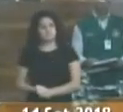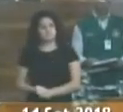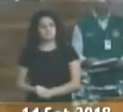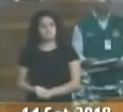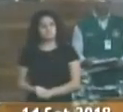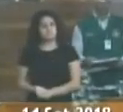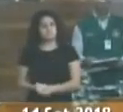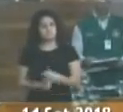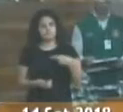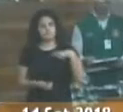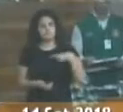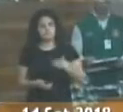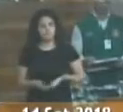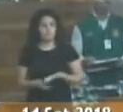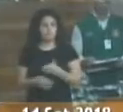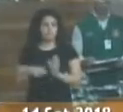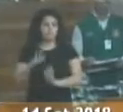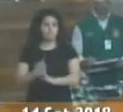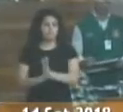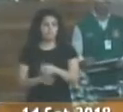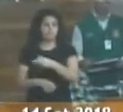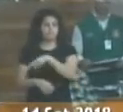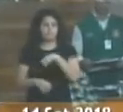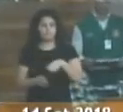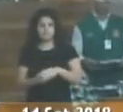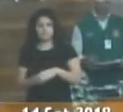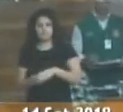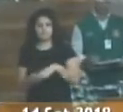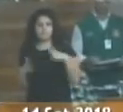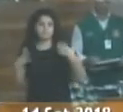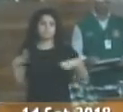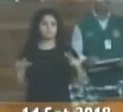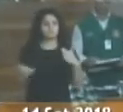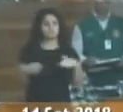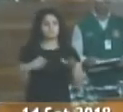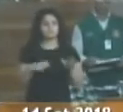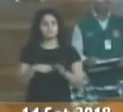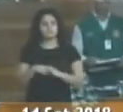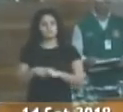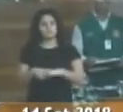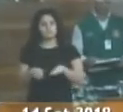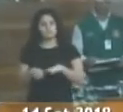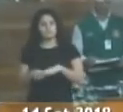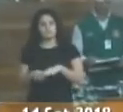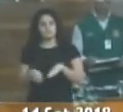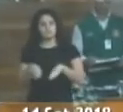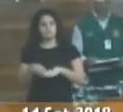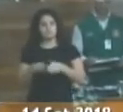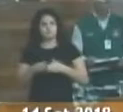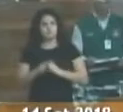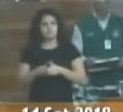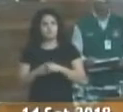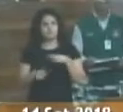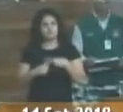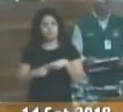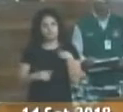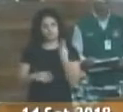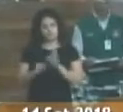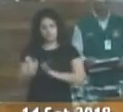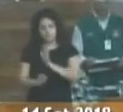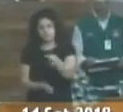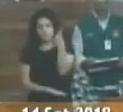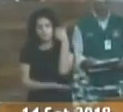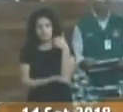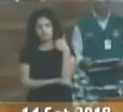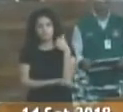tem o maior cuidado de quando a gente sai com o nosso barco cheio de turista, porque nós administramos uma pousada na Praia Grande das Palmas, quando a gente sai com o nosso